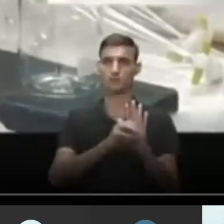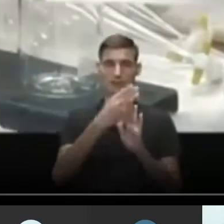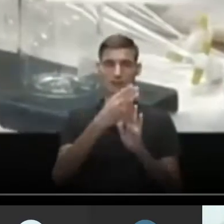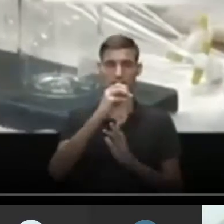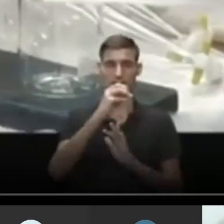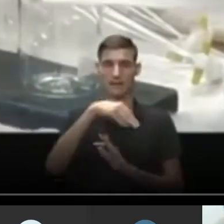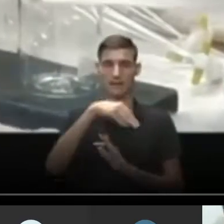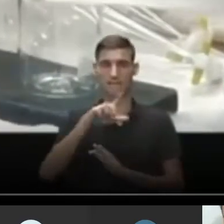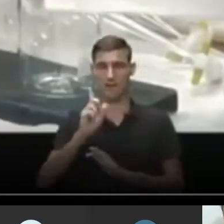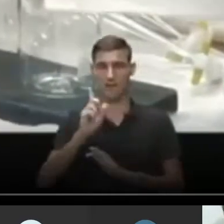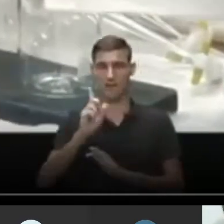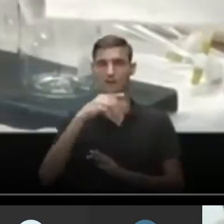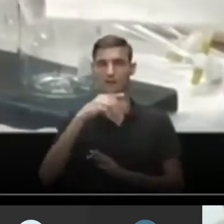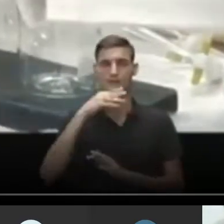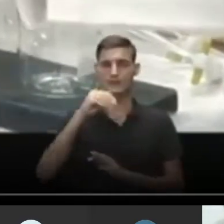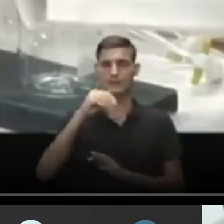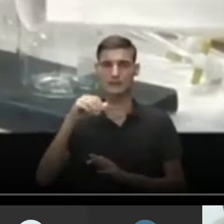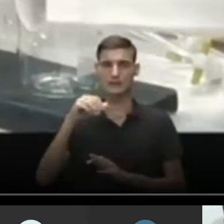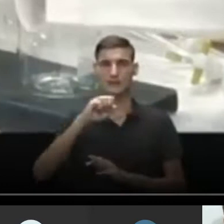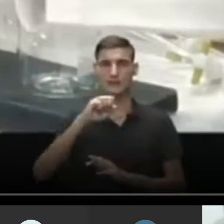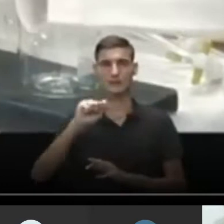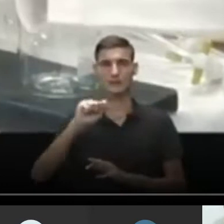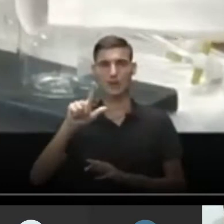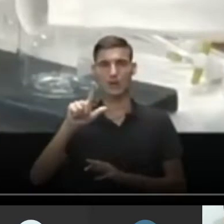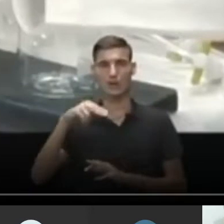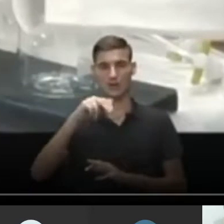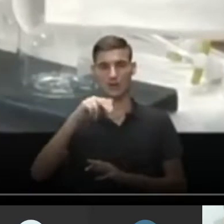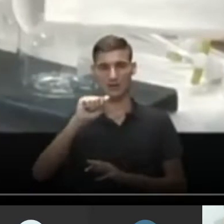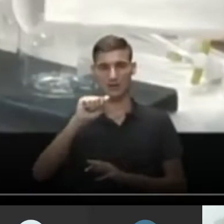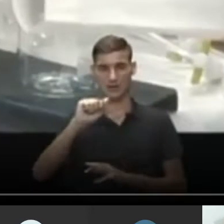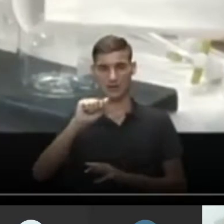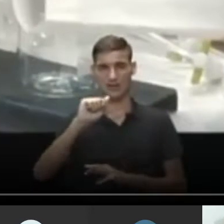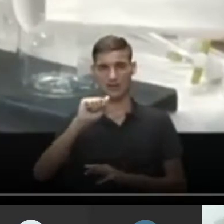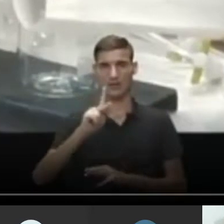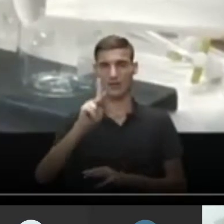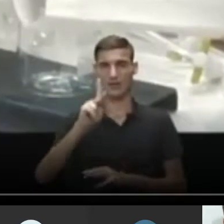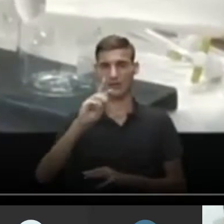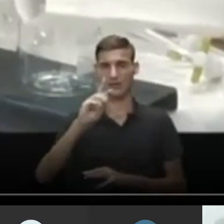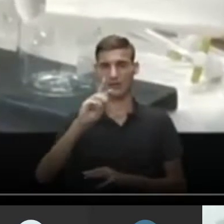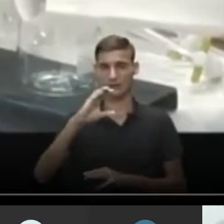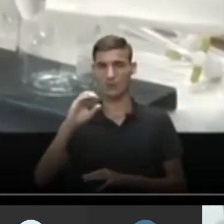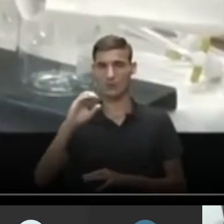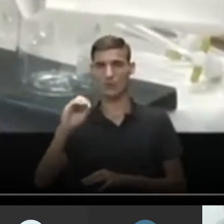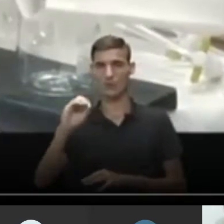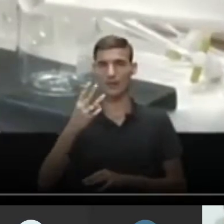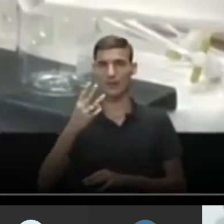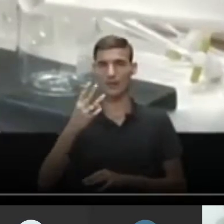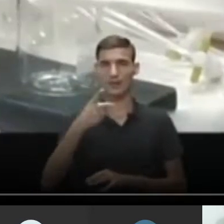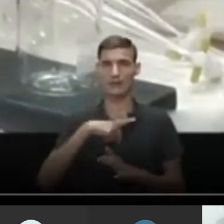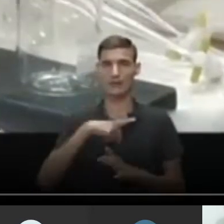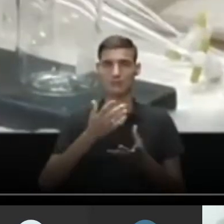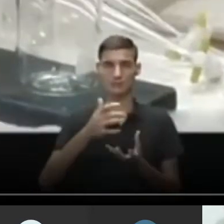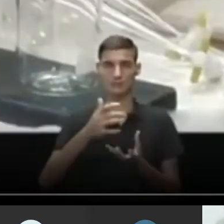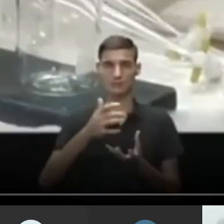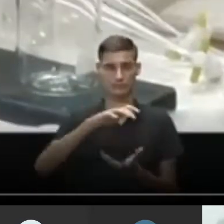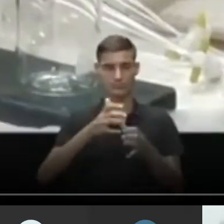pouquinho ele, abre a torneirinha, que é para sair mais o ar, o gás, certo?